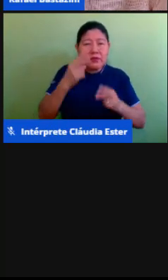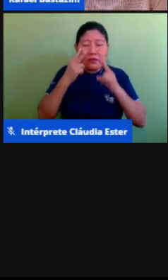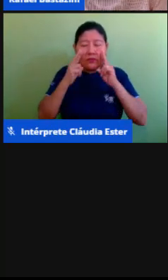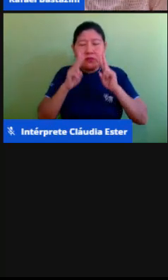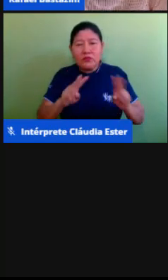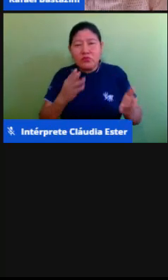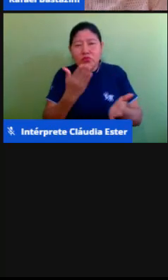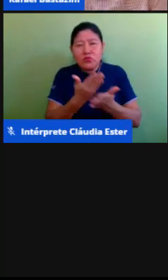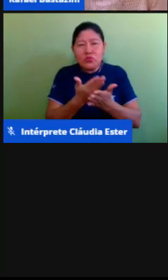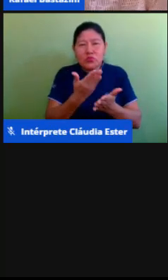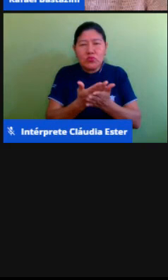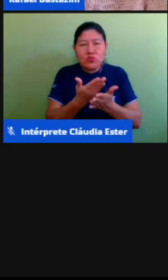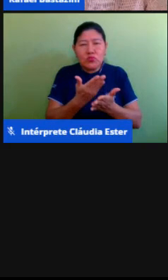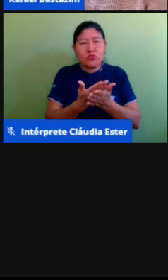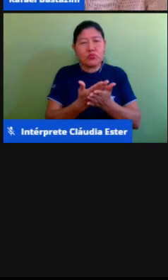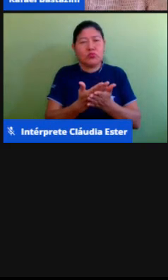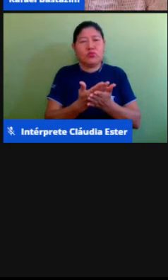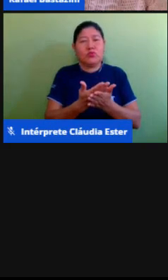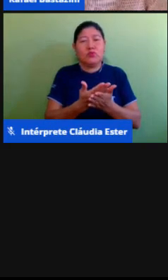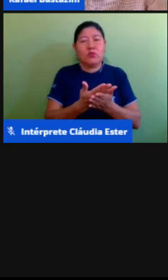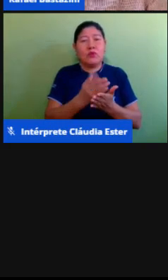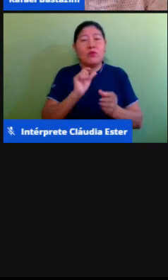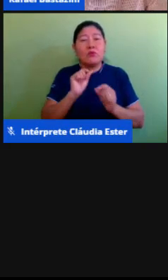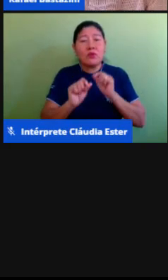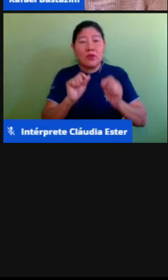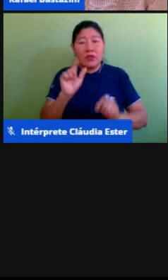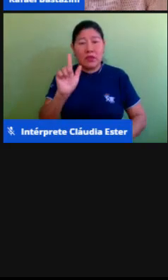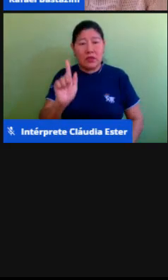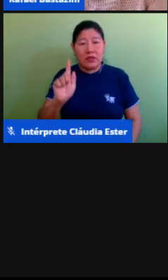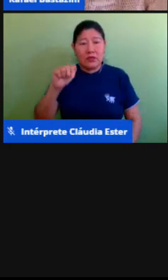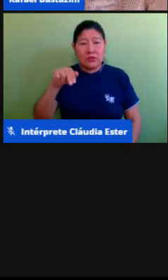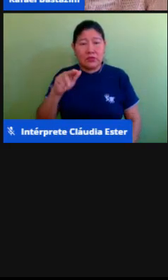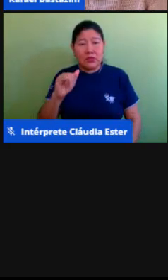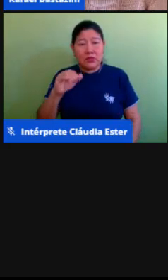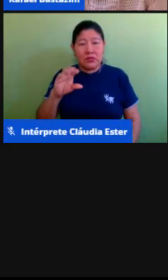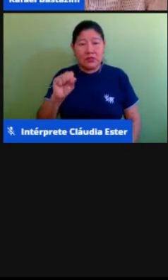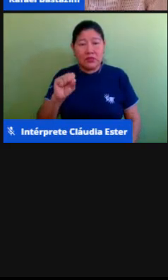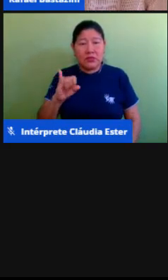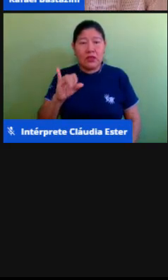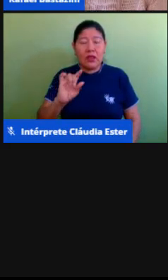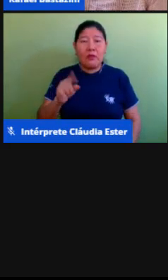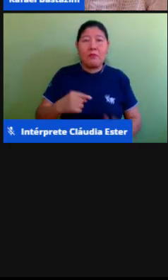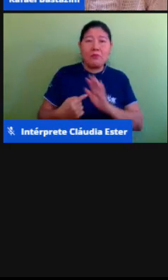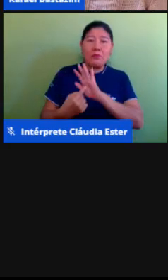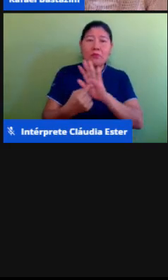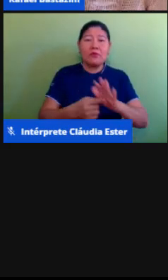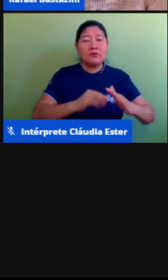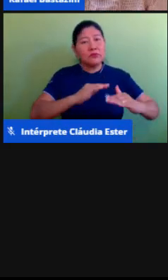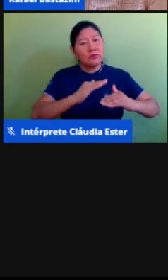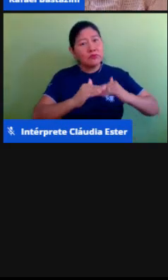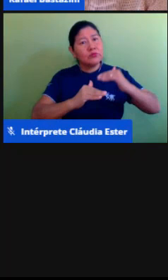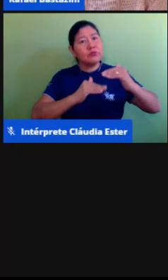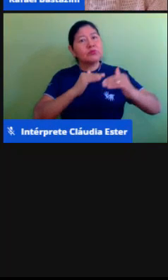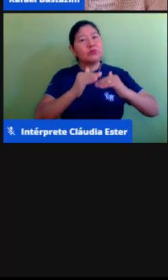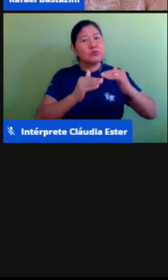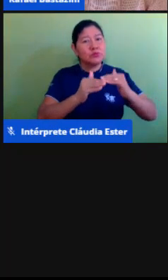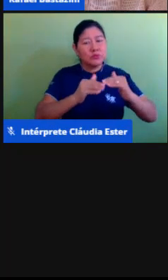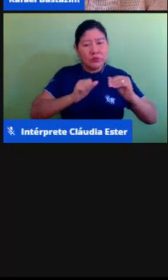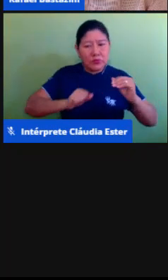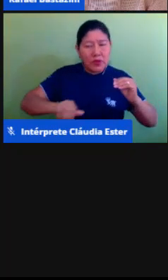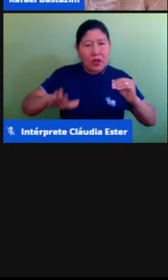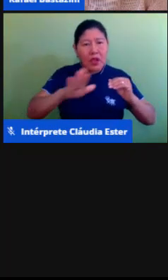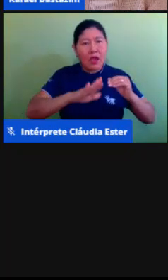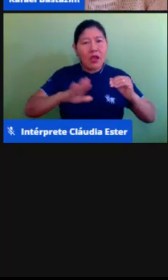que isso significa? A gênese diz respeito aos processos, condições e agentes sociais envolvidos